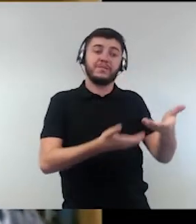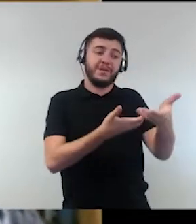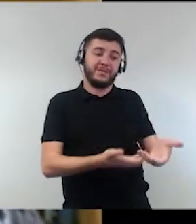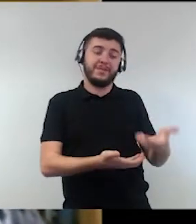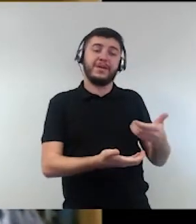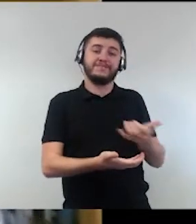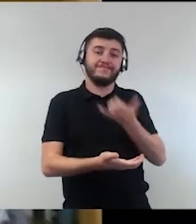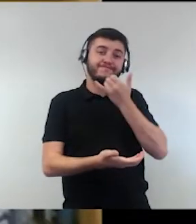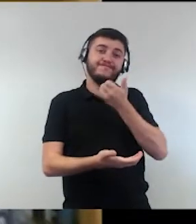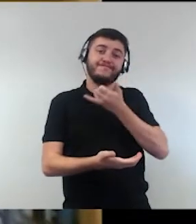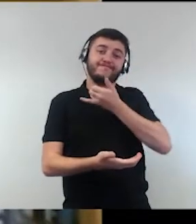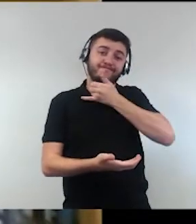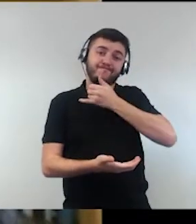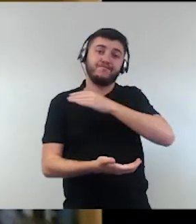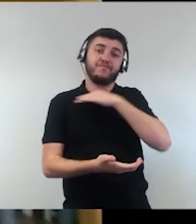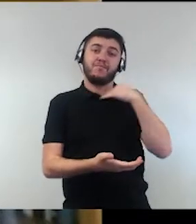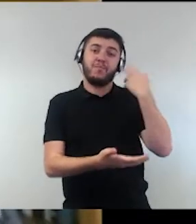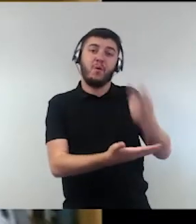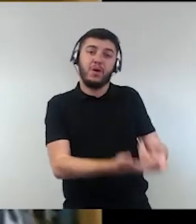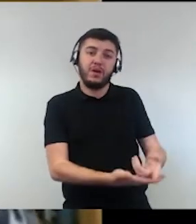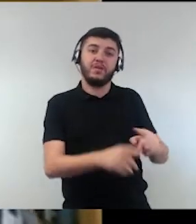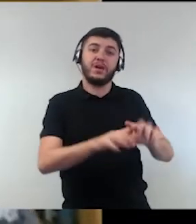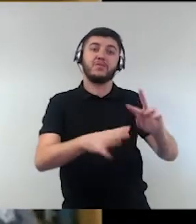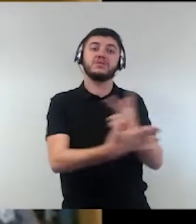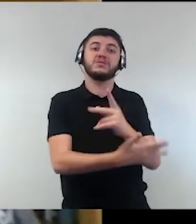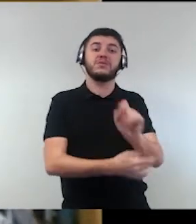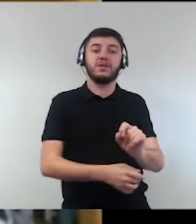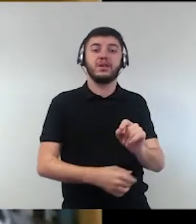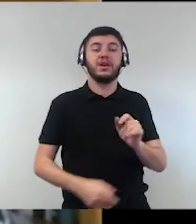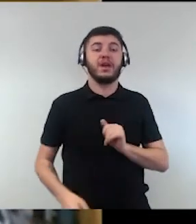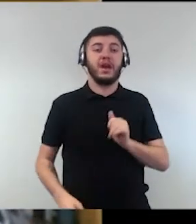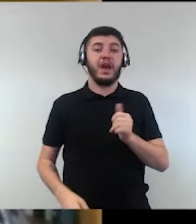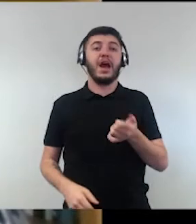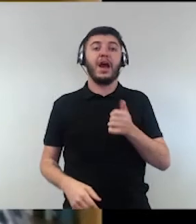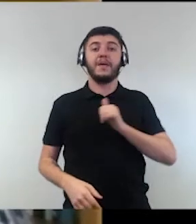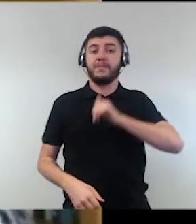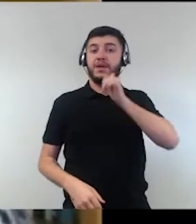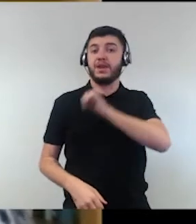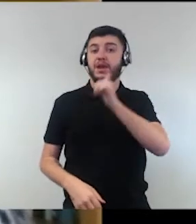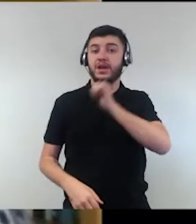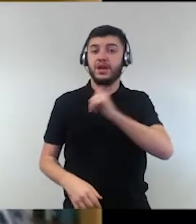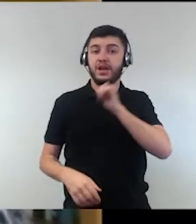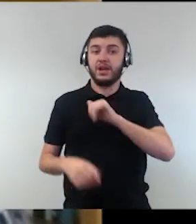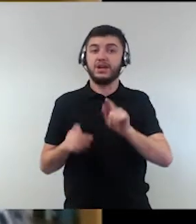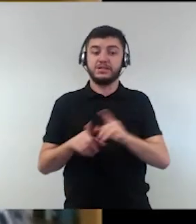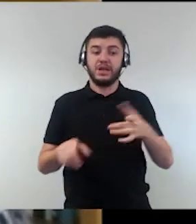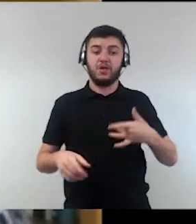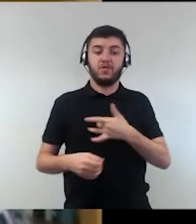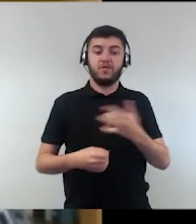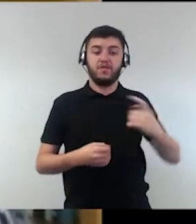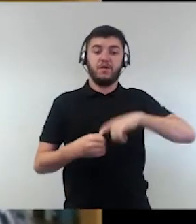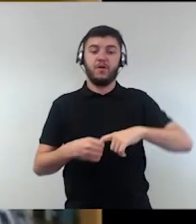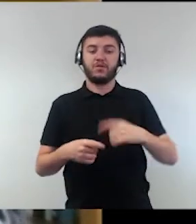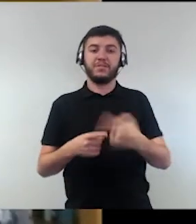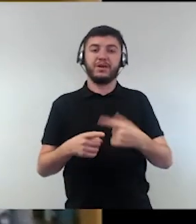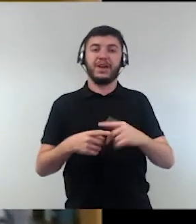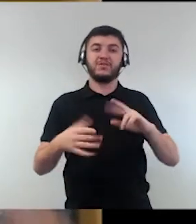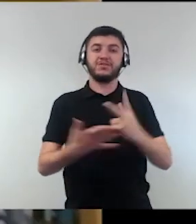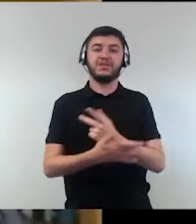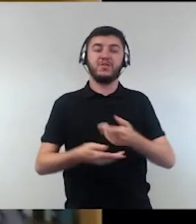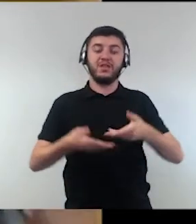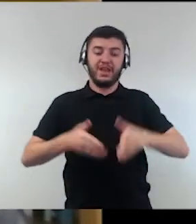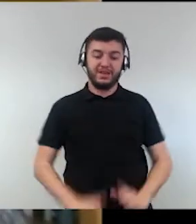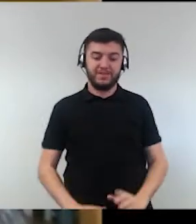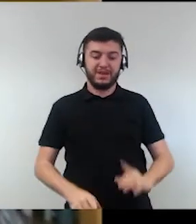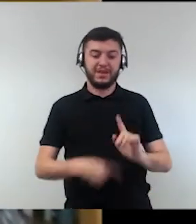recuperando da morte, quer dizer, da infecção pós-parto, e foi embora, teve alta, e ninguém disse